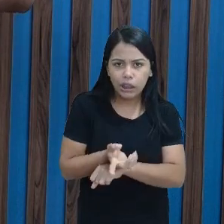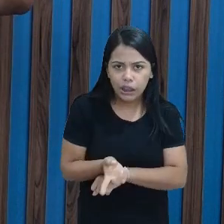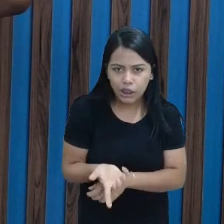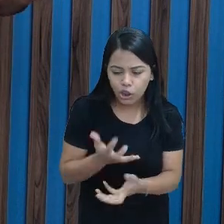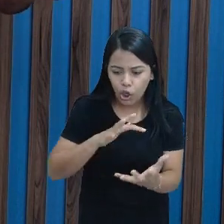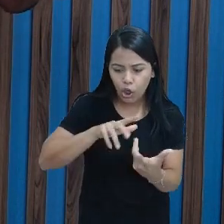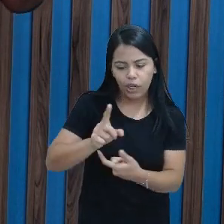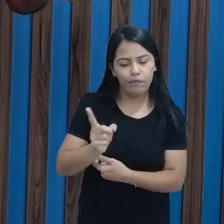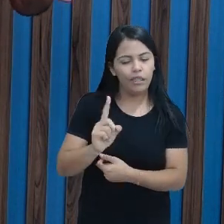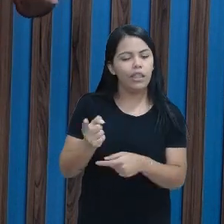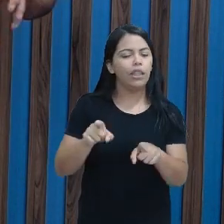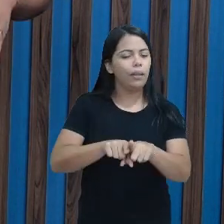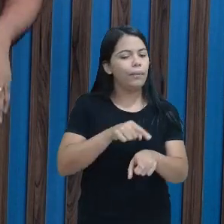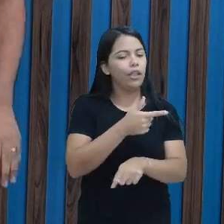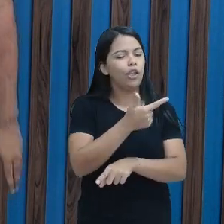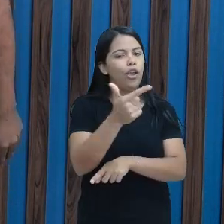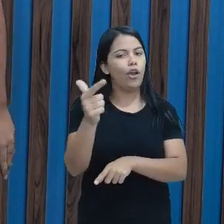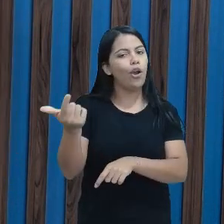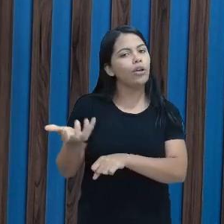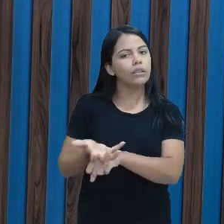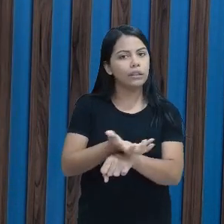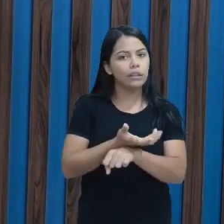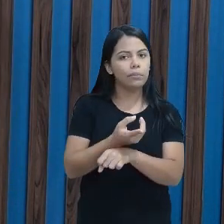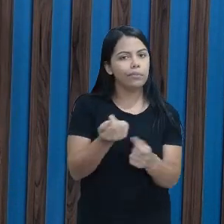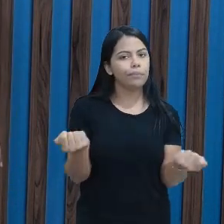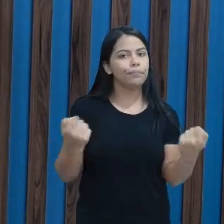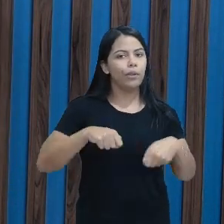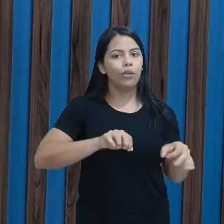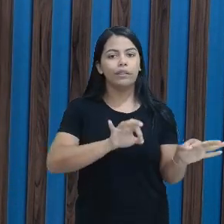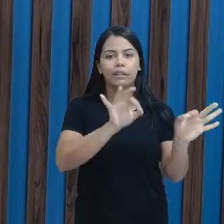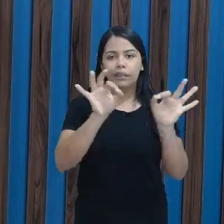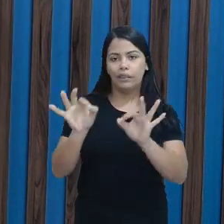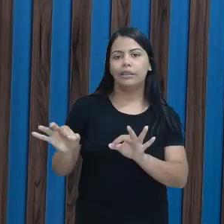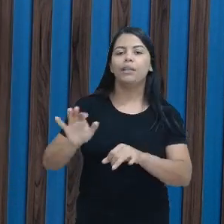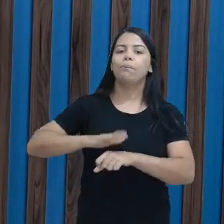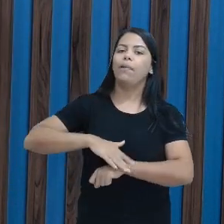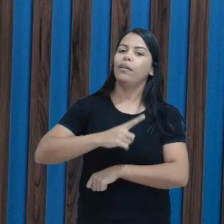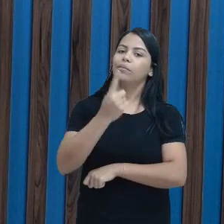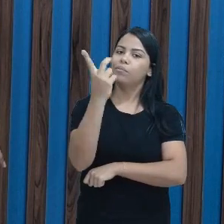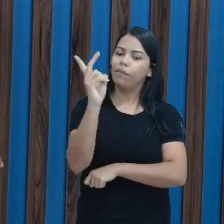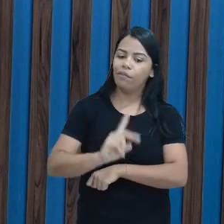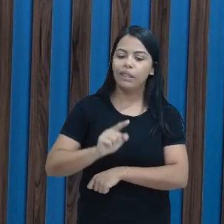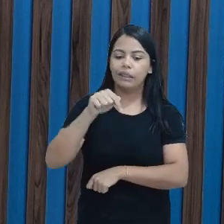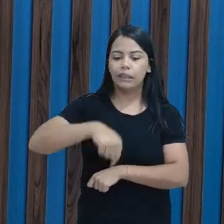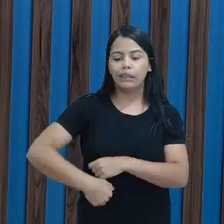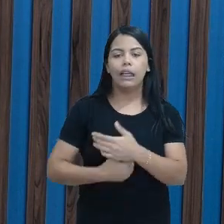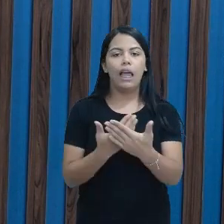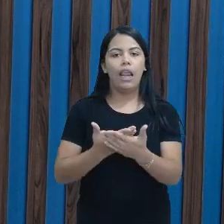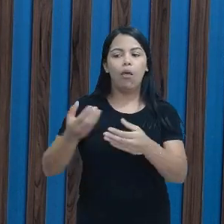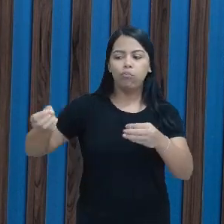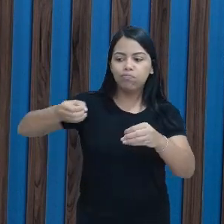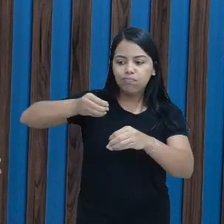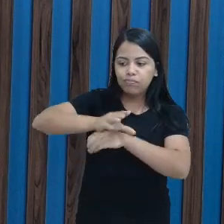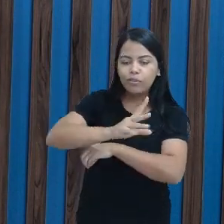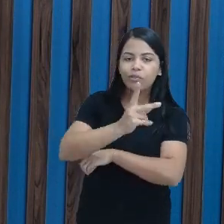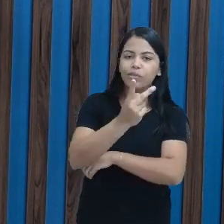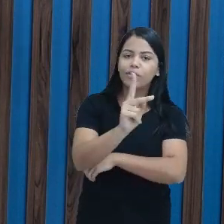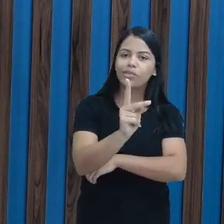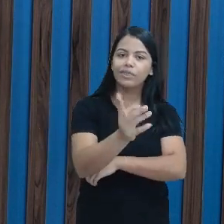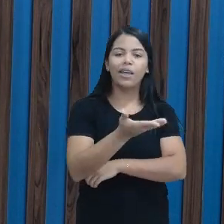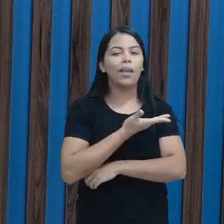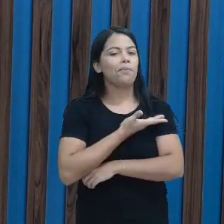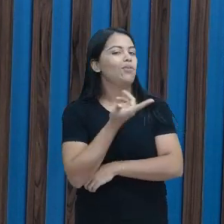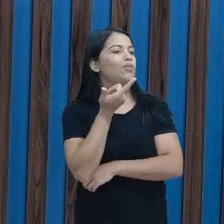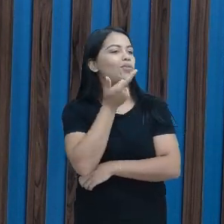os demais segmentos, para que você possa assistir mais uma vez essa aula, compartilhar com aquele coleguinha que